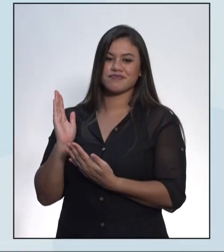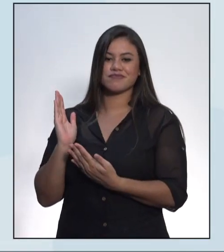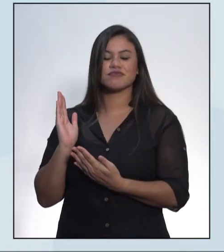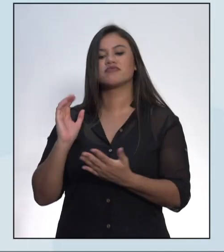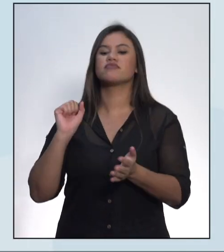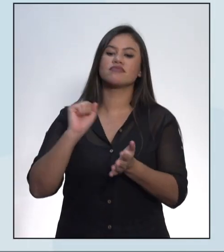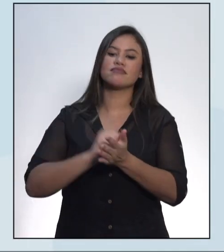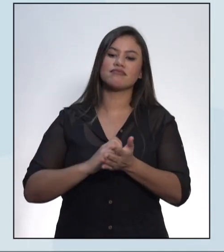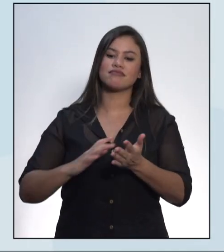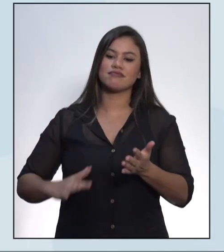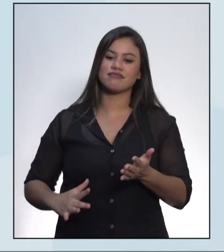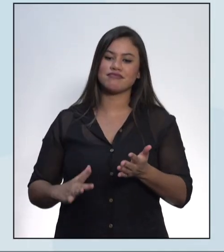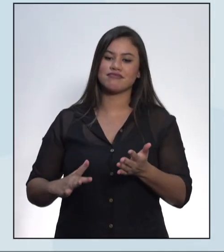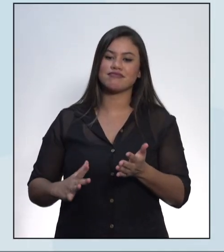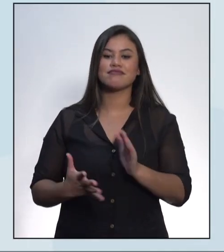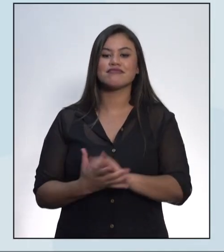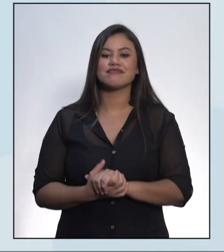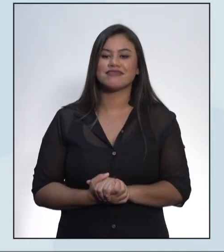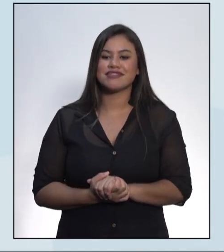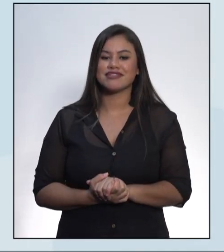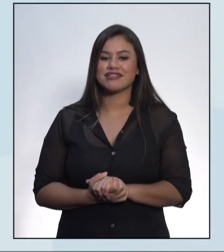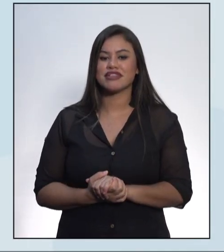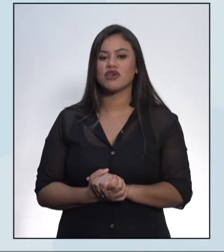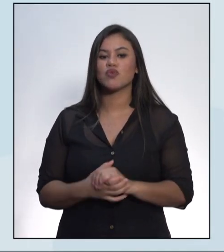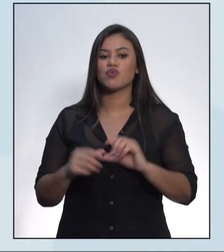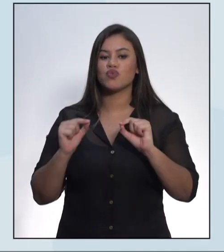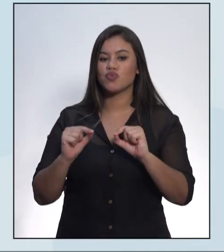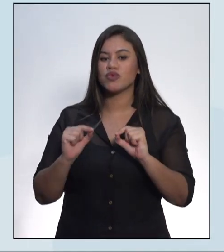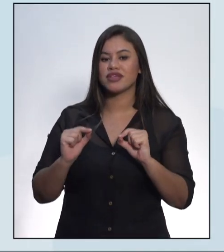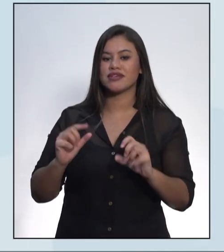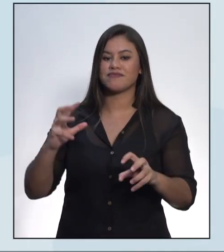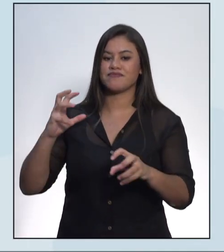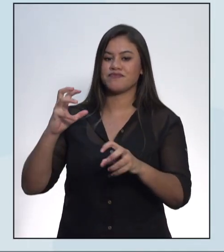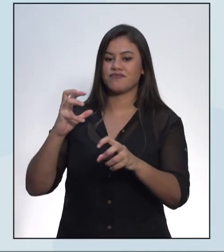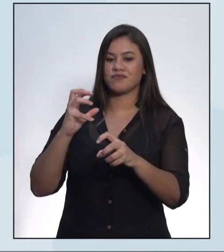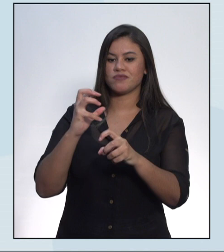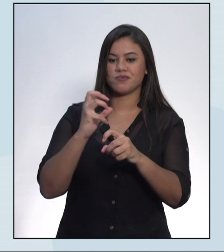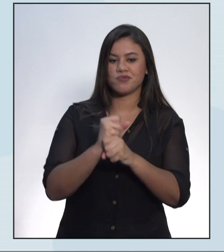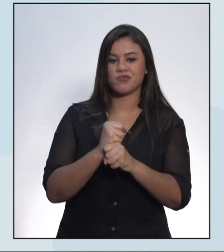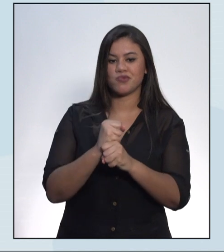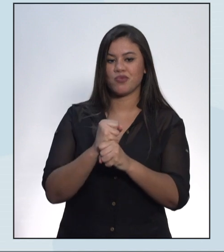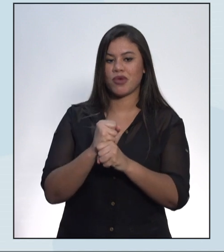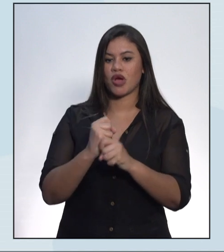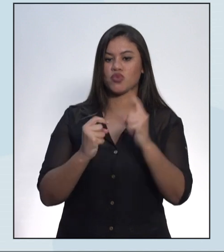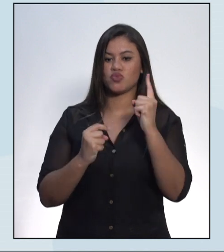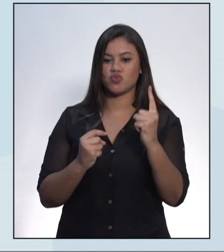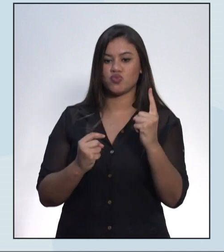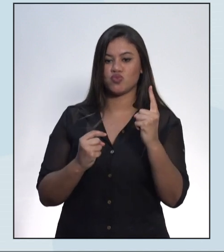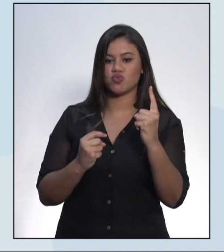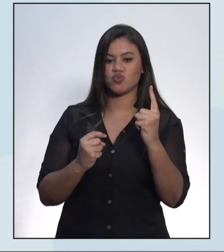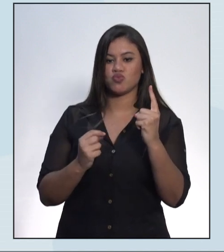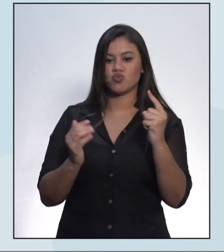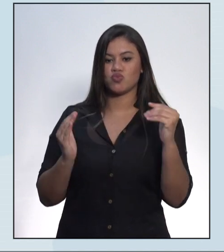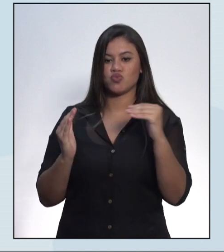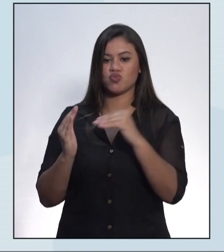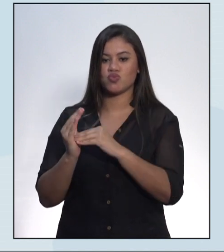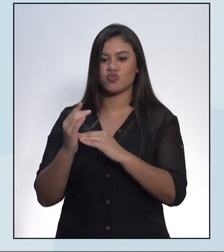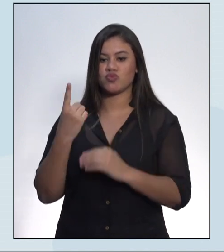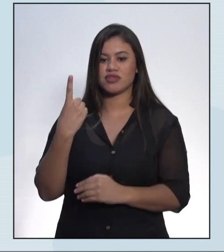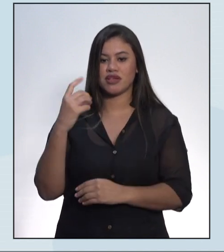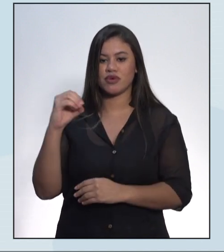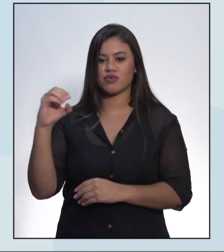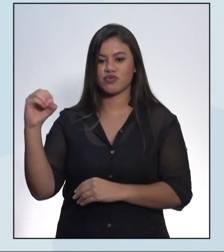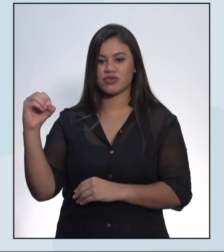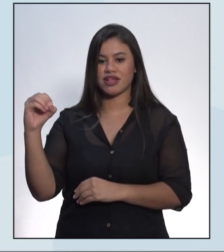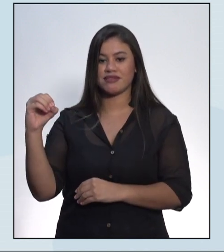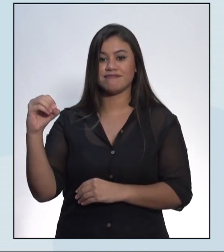esse desafio? Eu consegui somar 100 termos, Então, do 1 ao 100, eu quero somar os 100